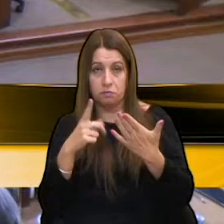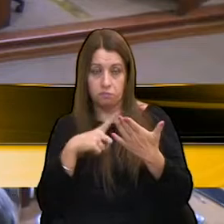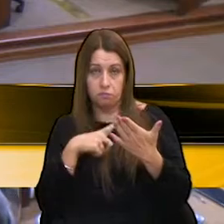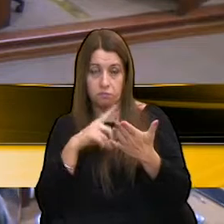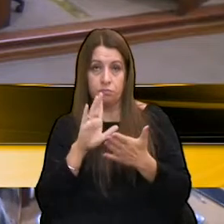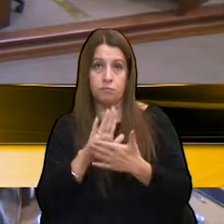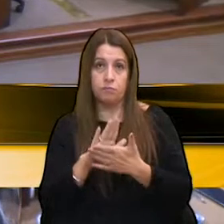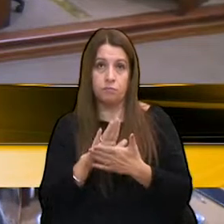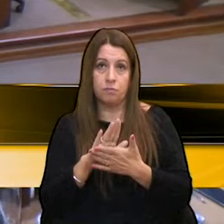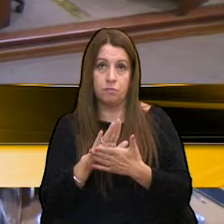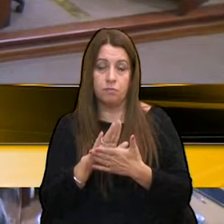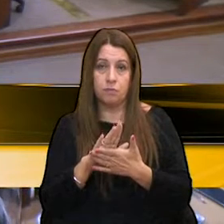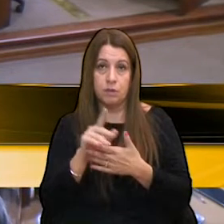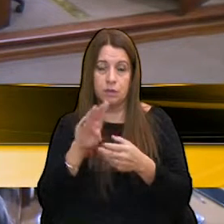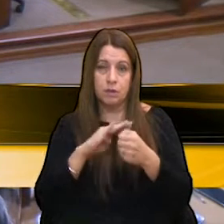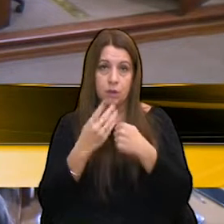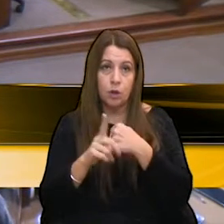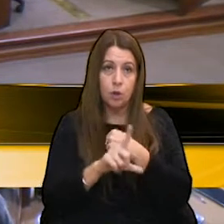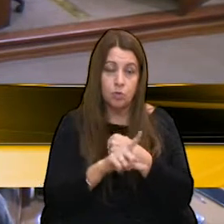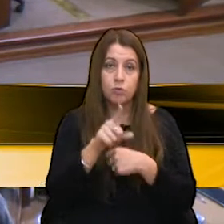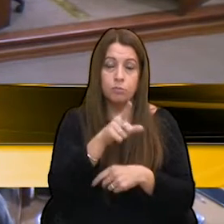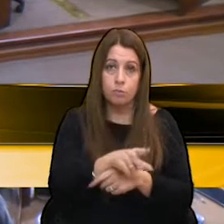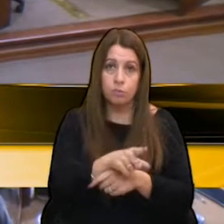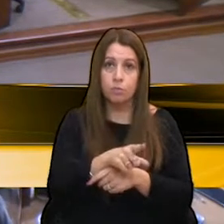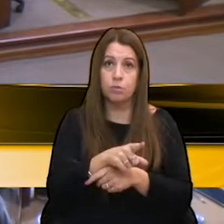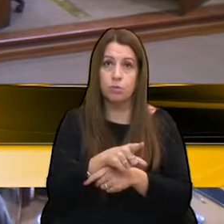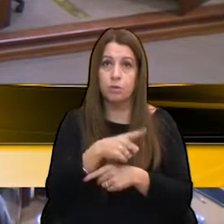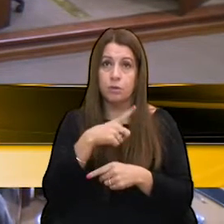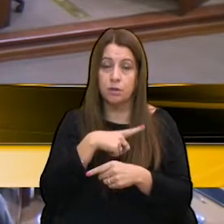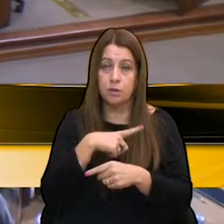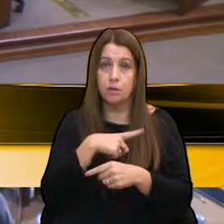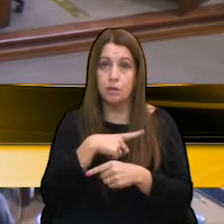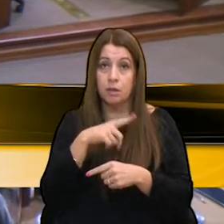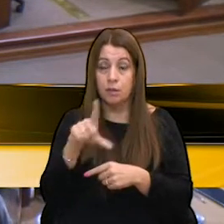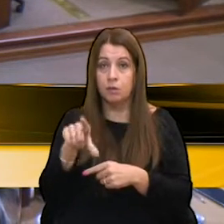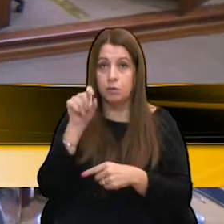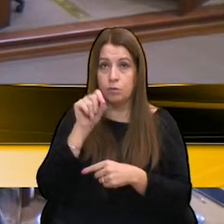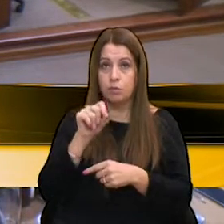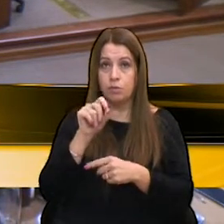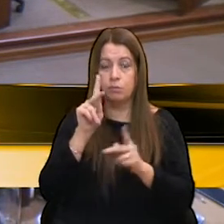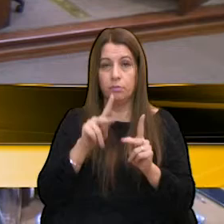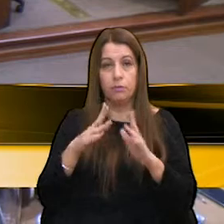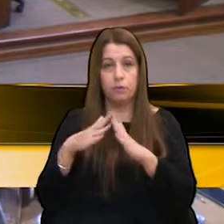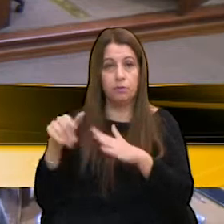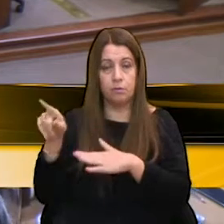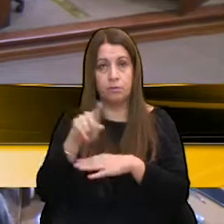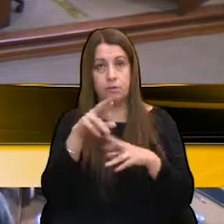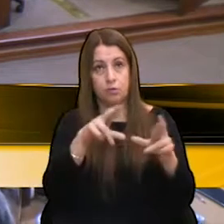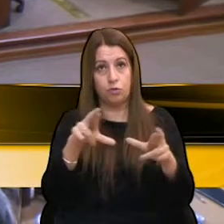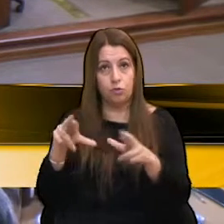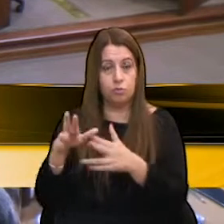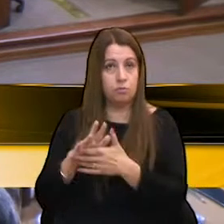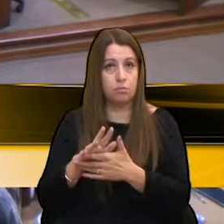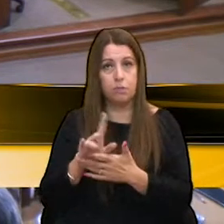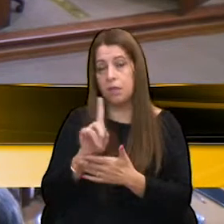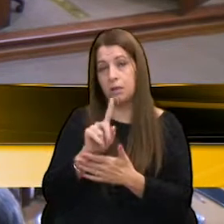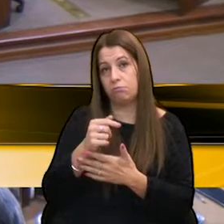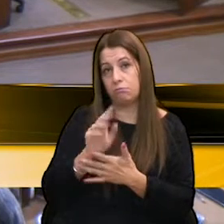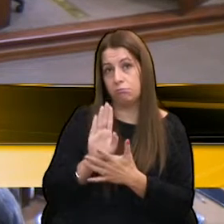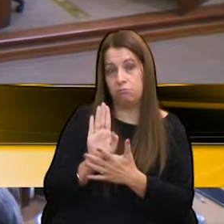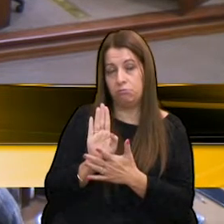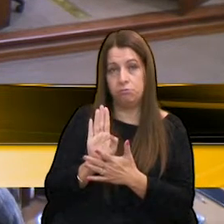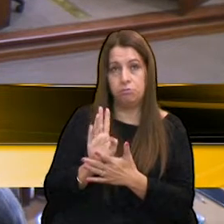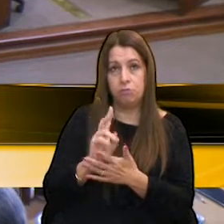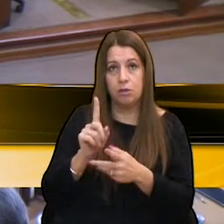tenho é por esses loteamentos terão a preferência dos moradores das regiões? Não